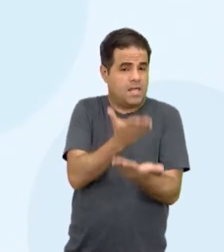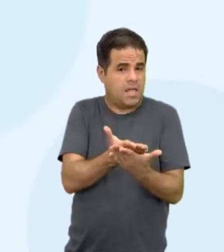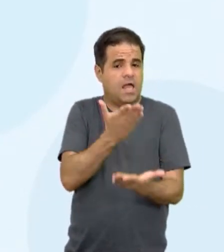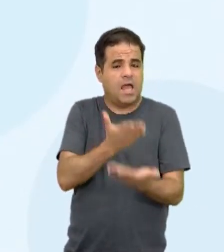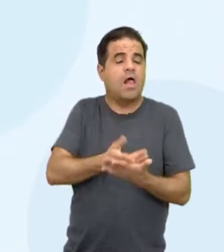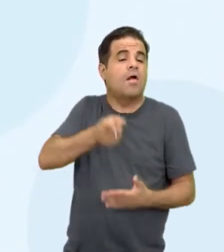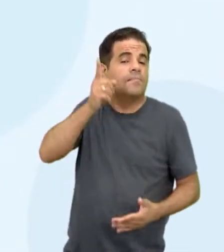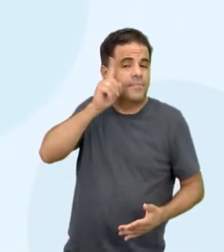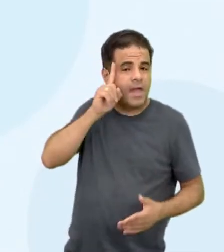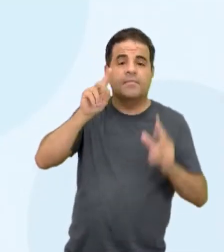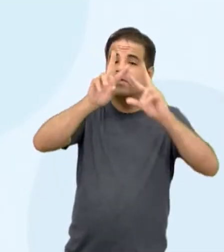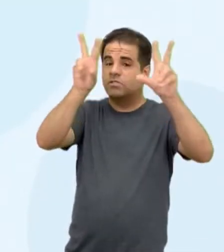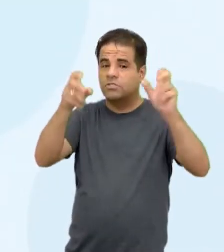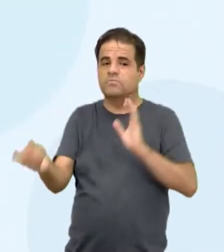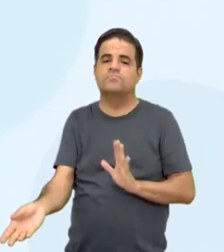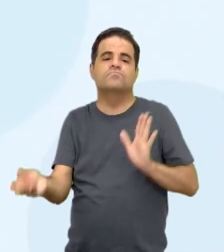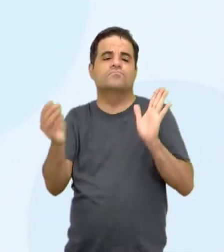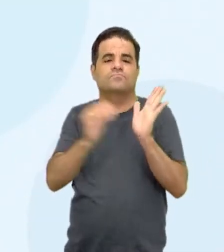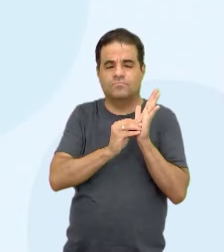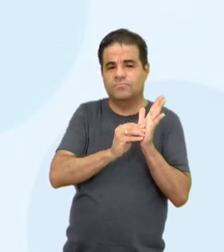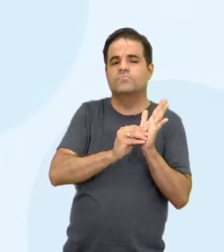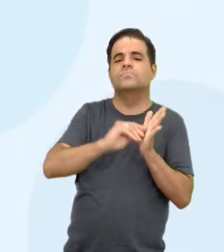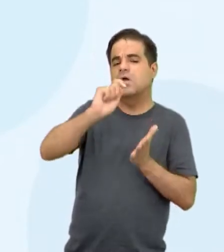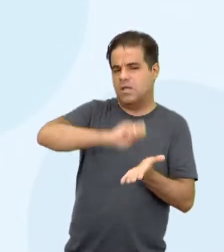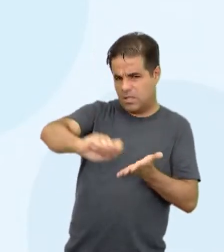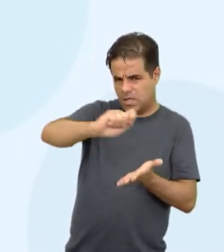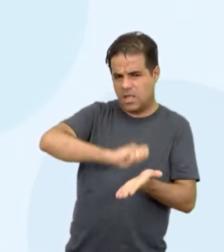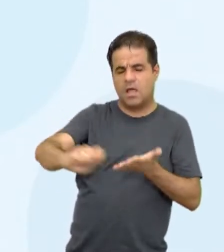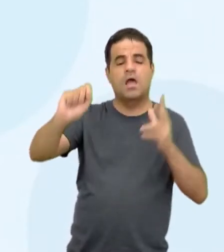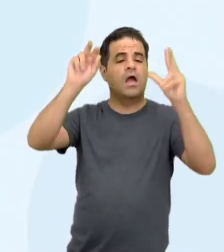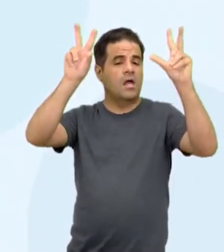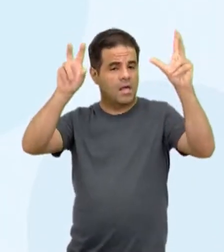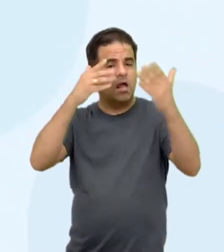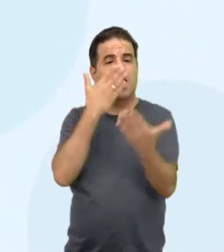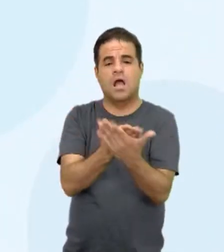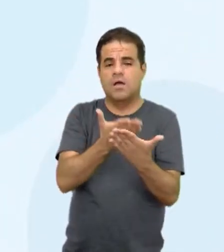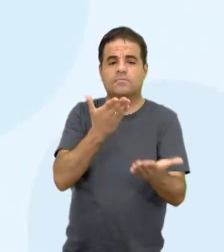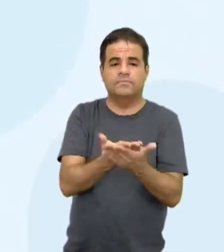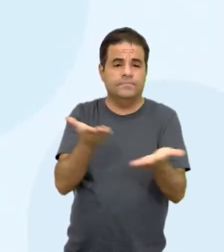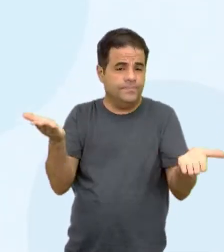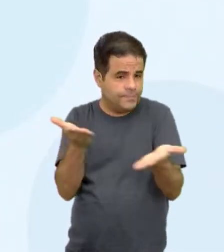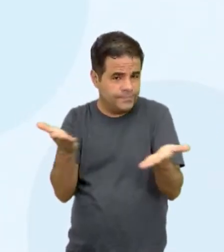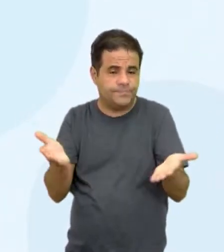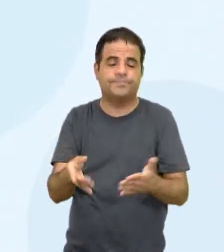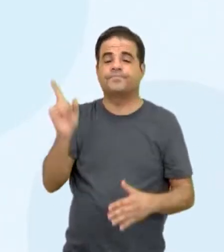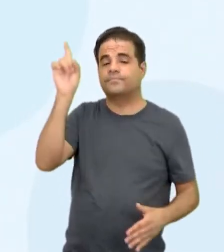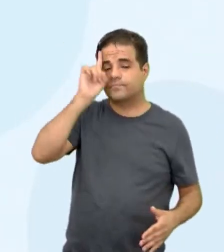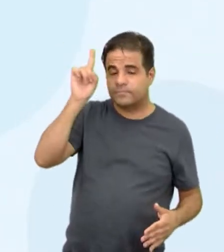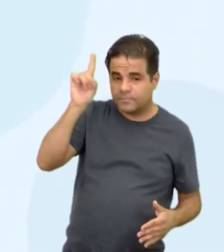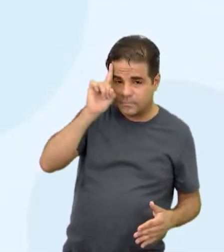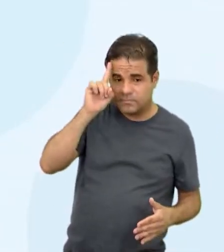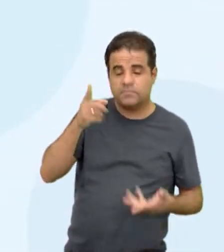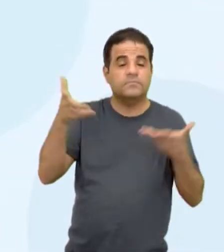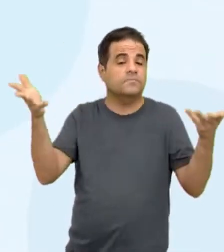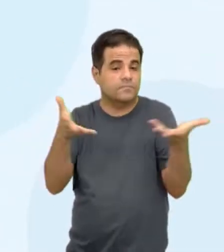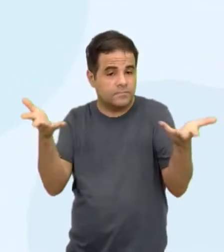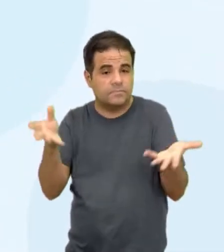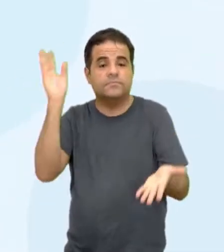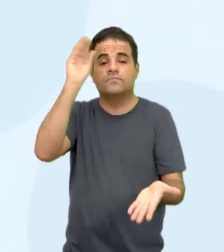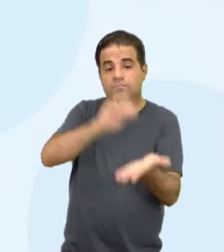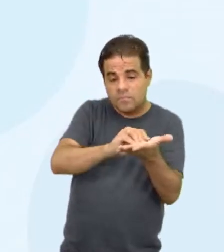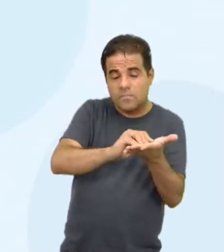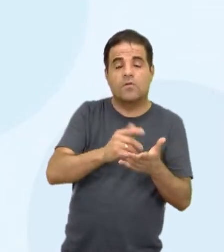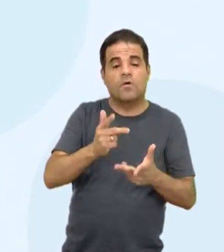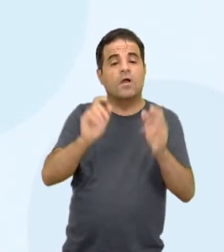com data e título. Então, coloca aí no seu caderno o título da aula de hoje, a data também de hoje. E